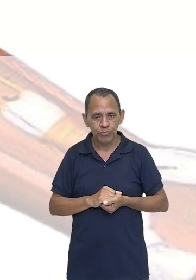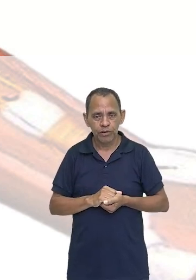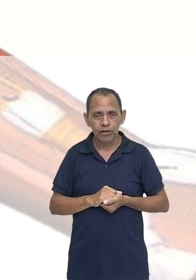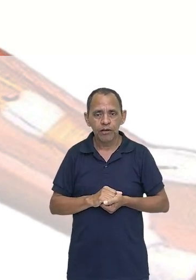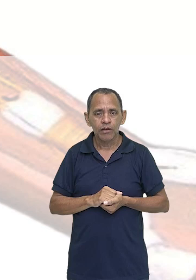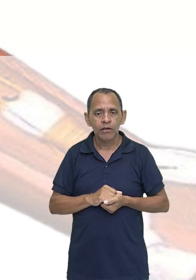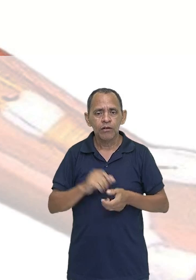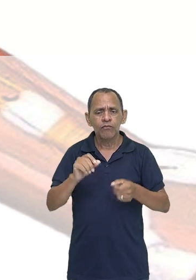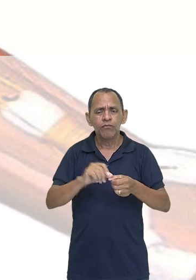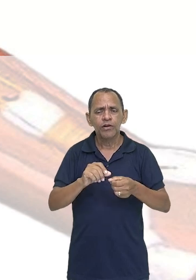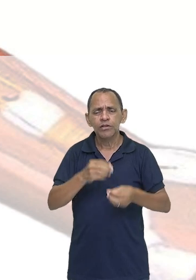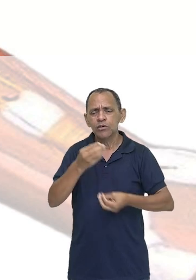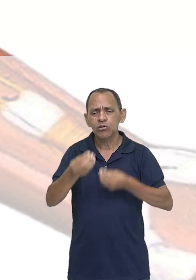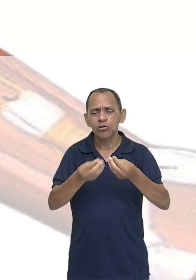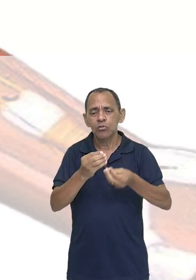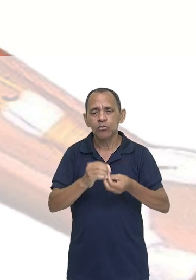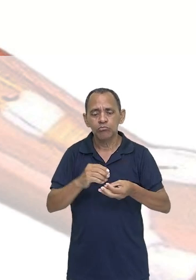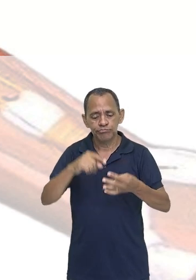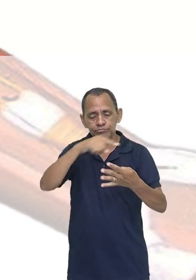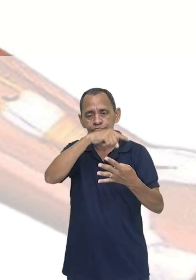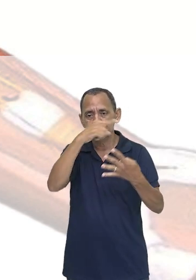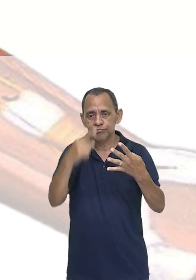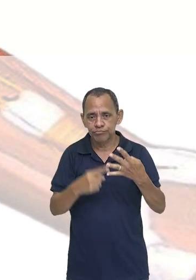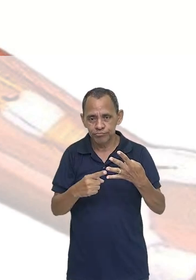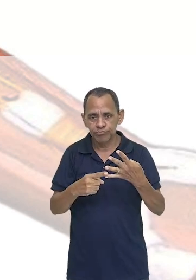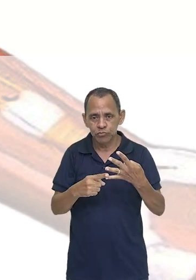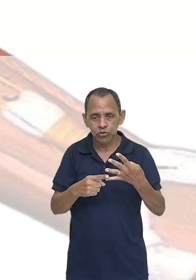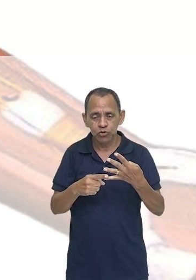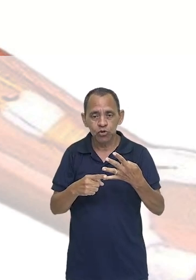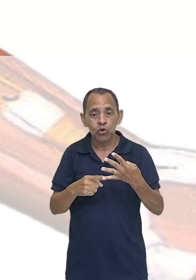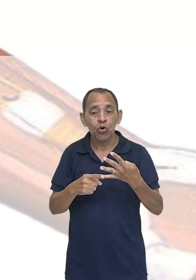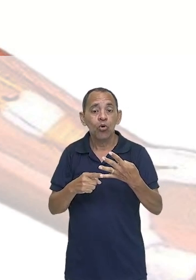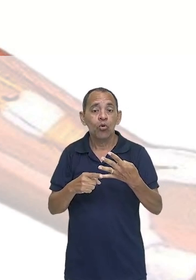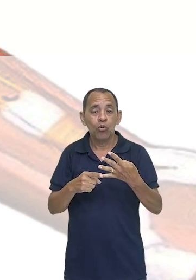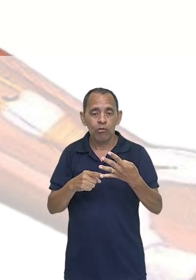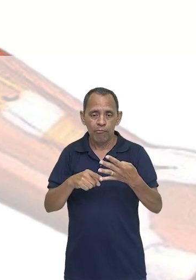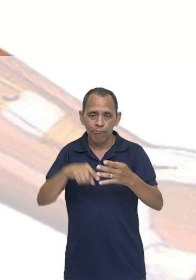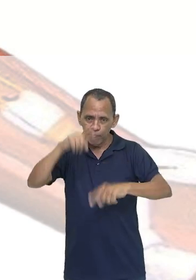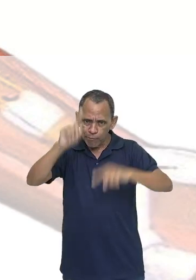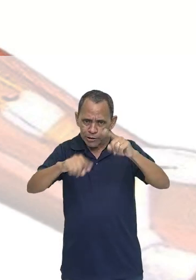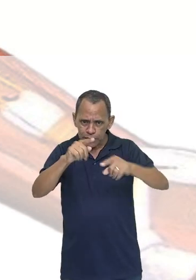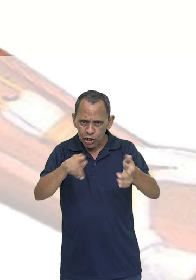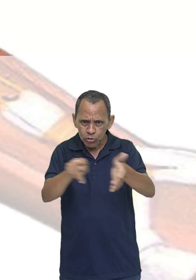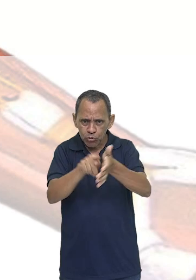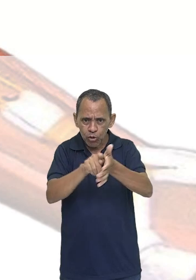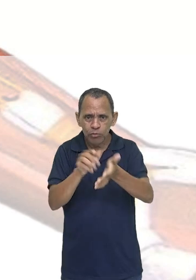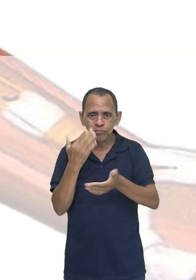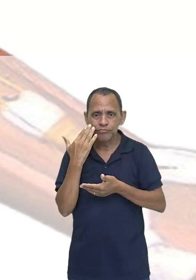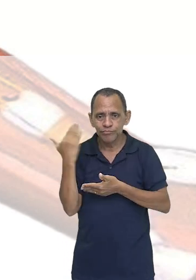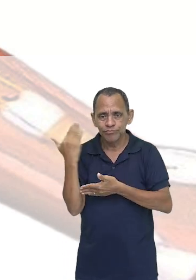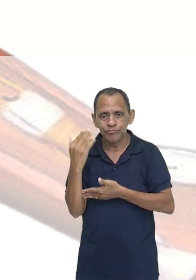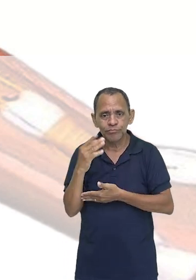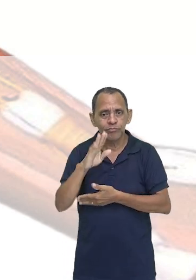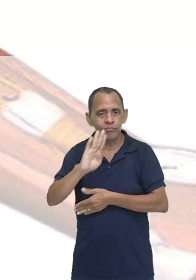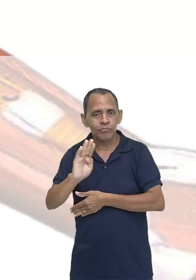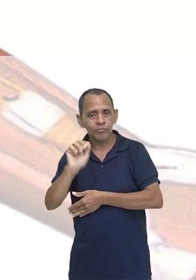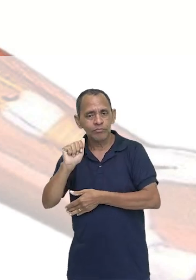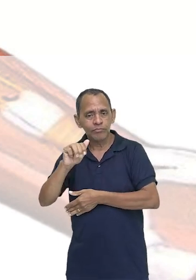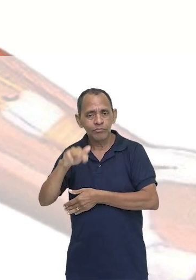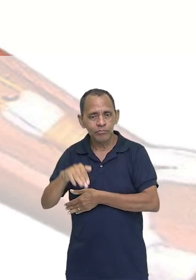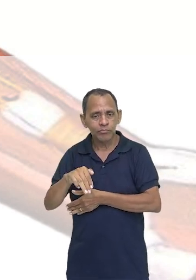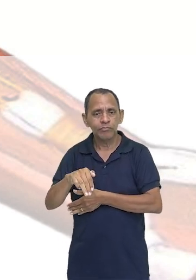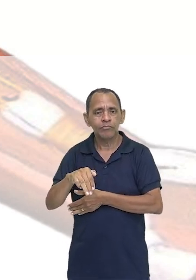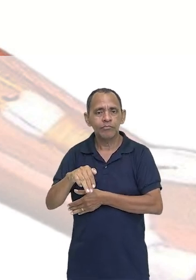feita com 4 varetas de bambu. Dá para ver na imagem? Tenho certeza que sim, observem.